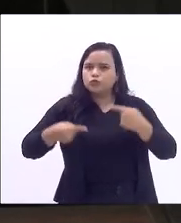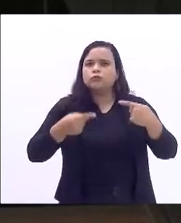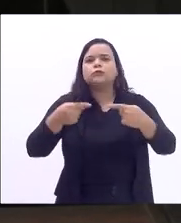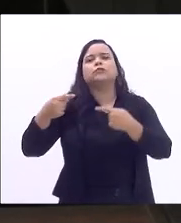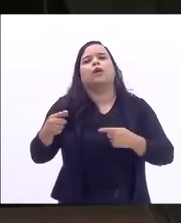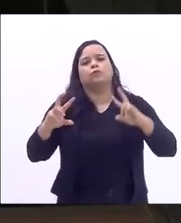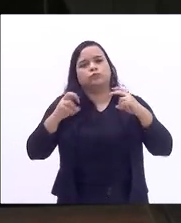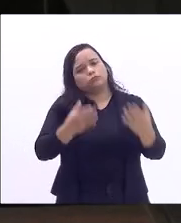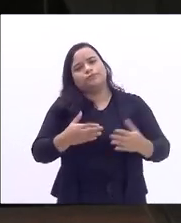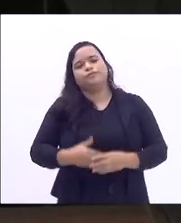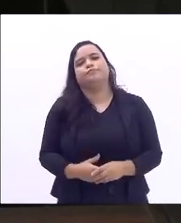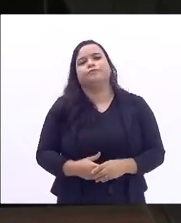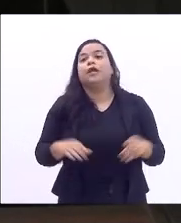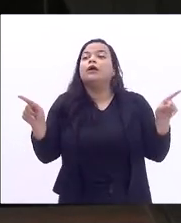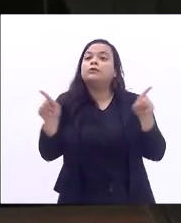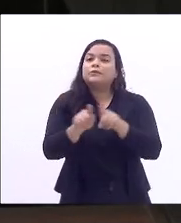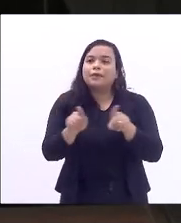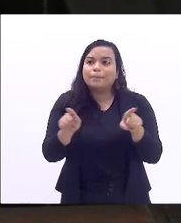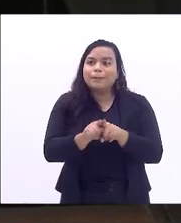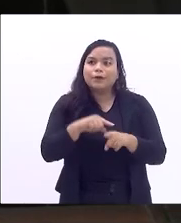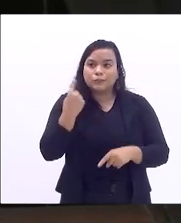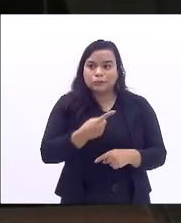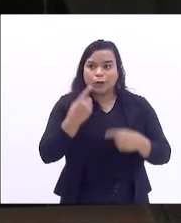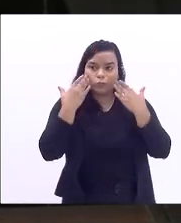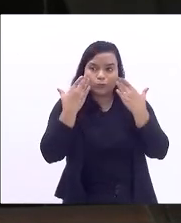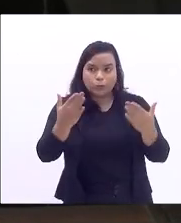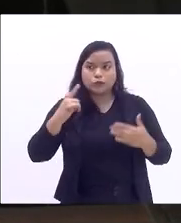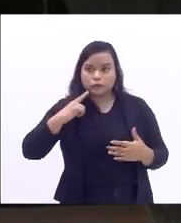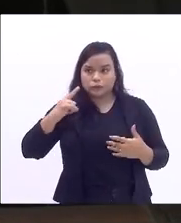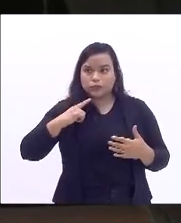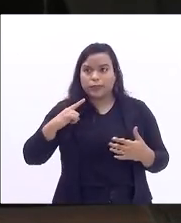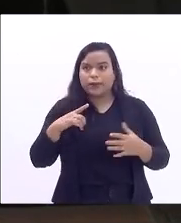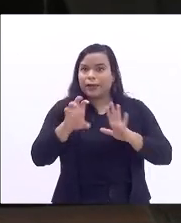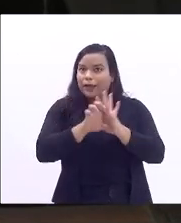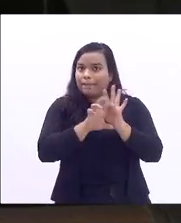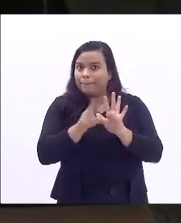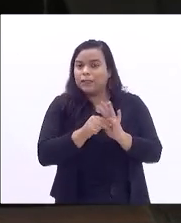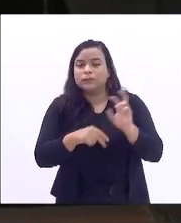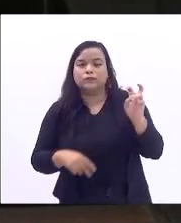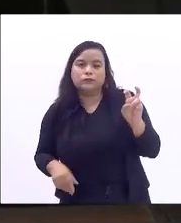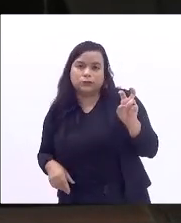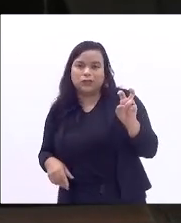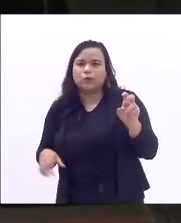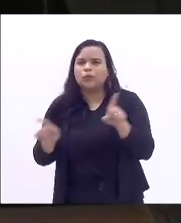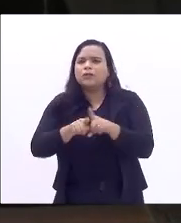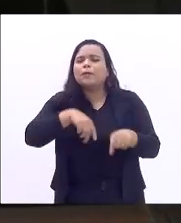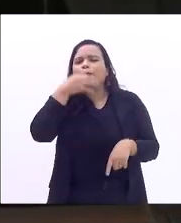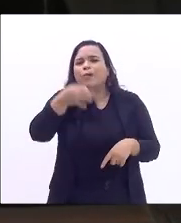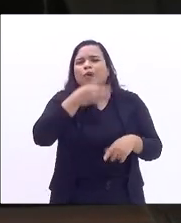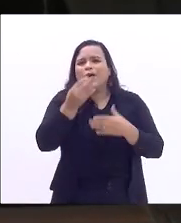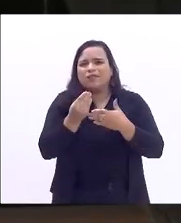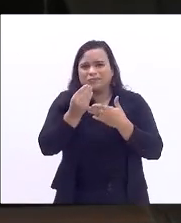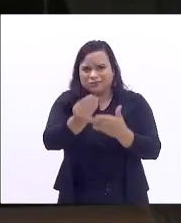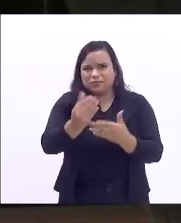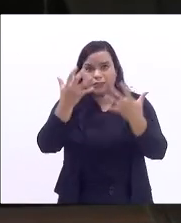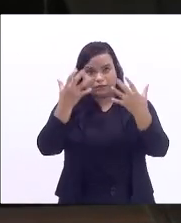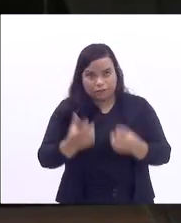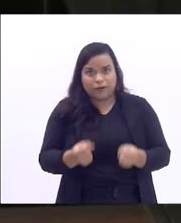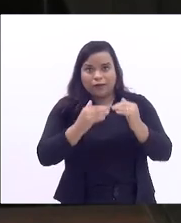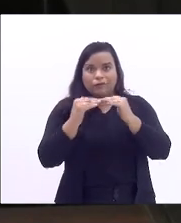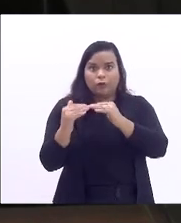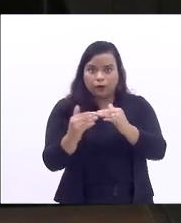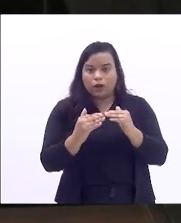discussão do tema entretanto nós apresentamos cinco emendas e quando demos o parecer favorável